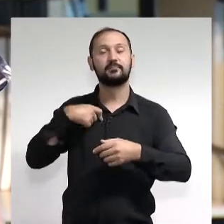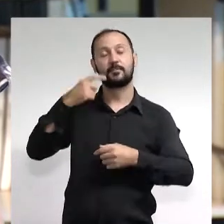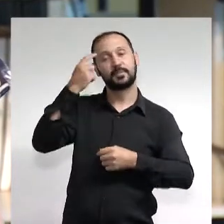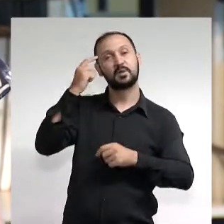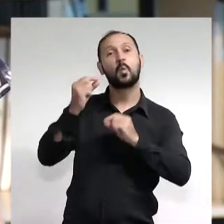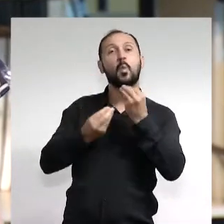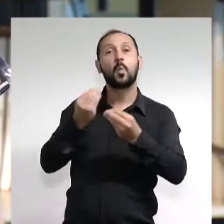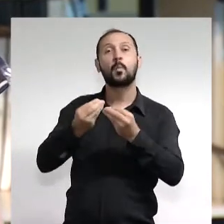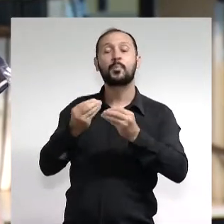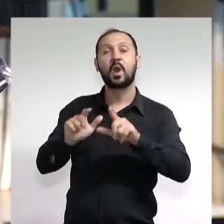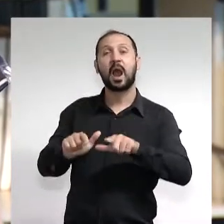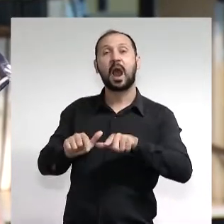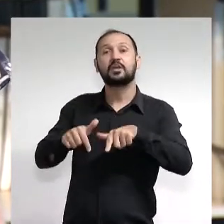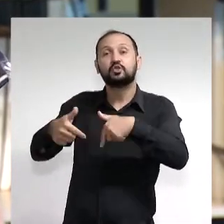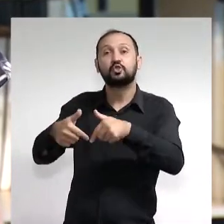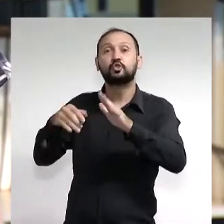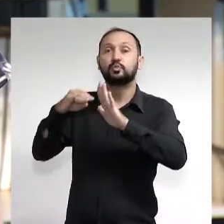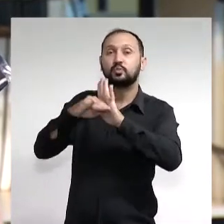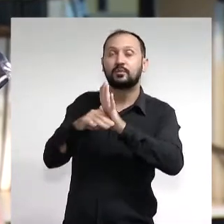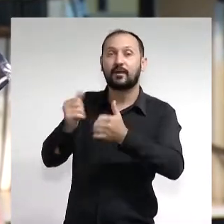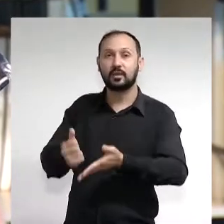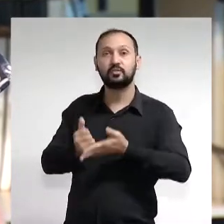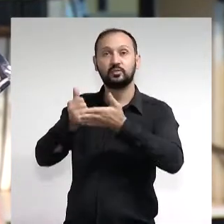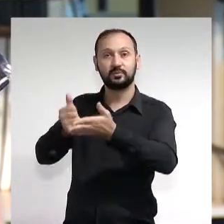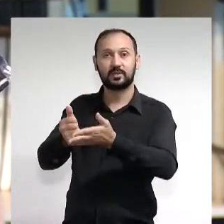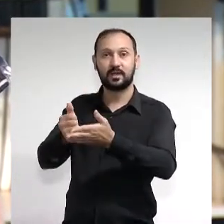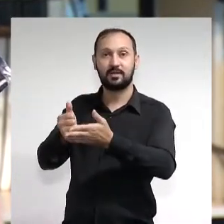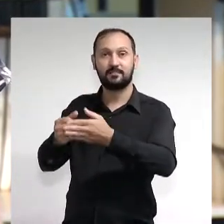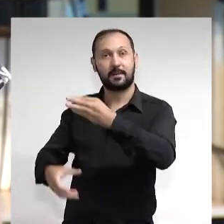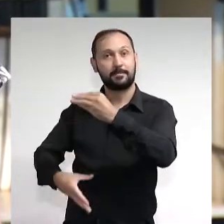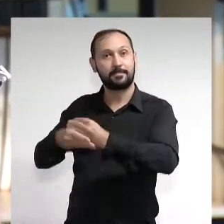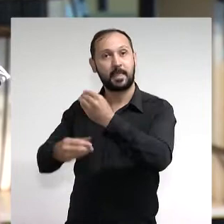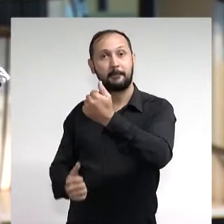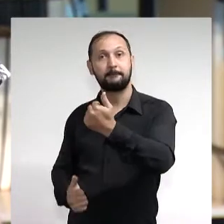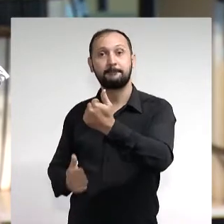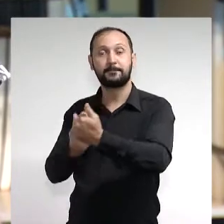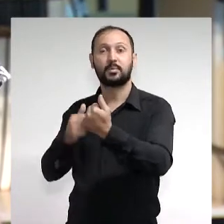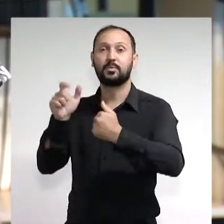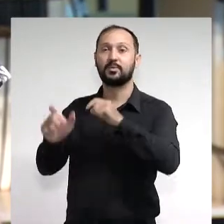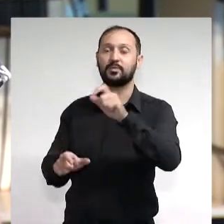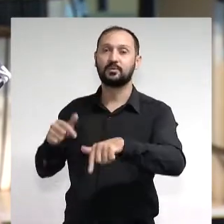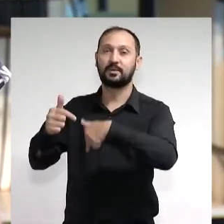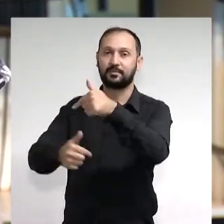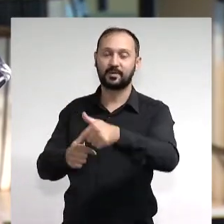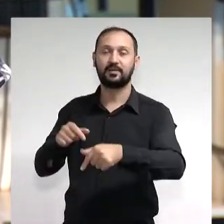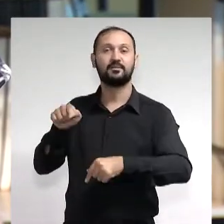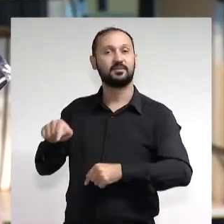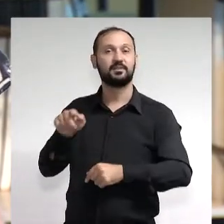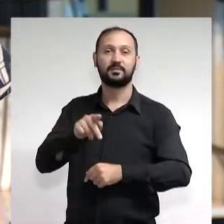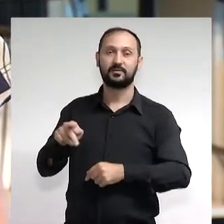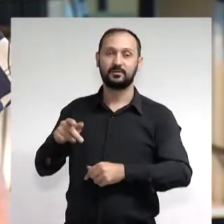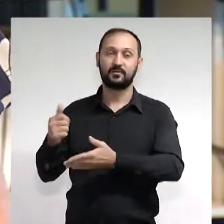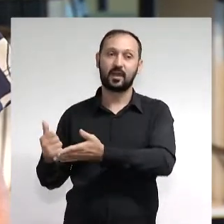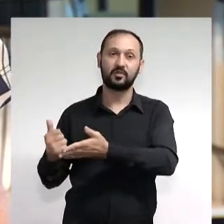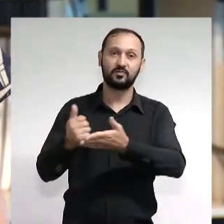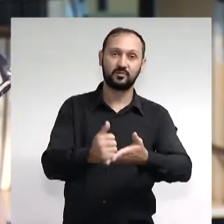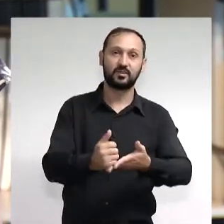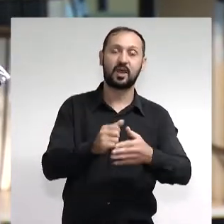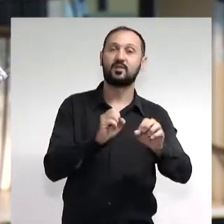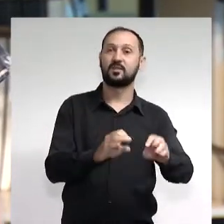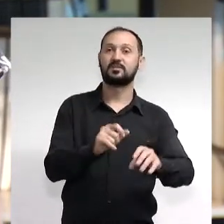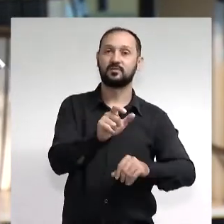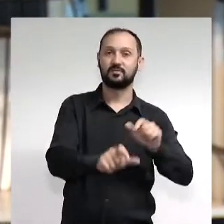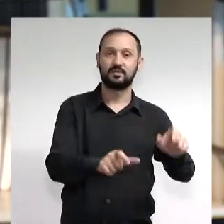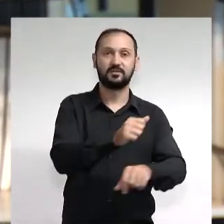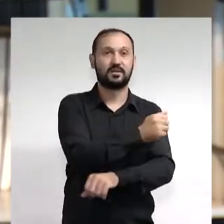de pensar em ações que vão subsidiar o trabalho desse professor e, consequentemente, melhorar a educação desses